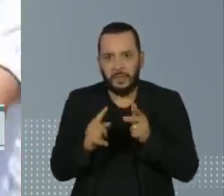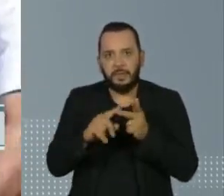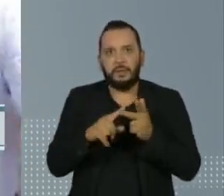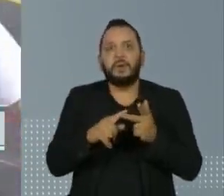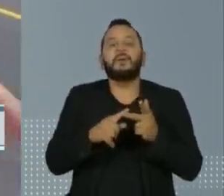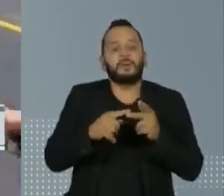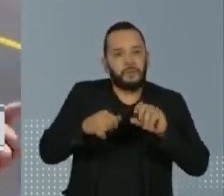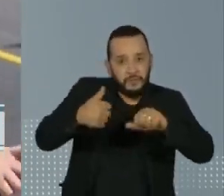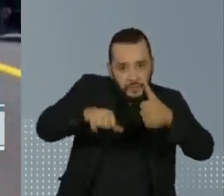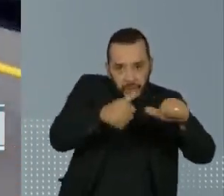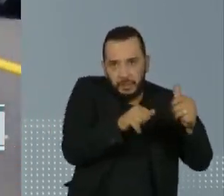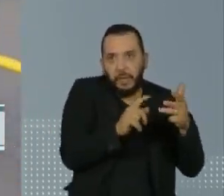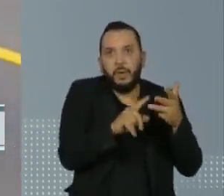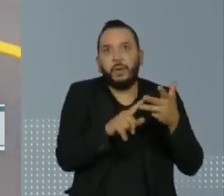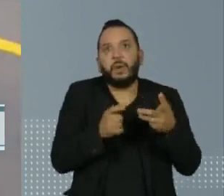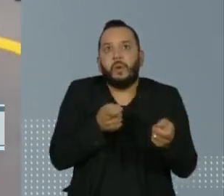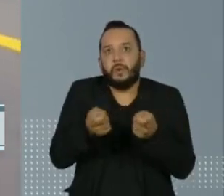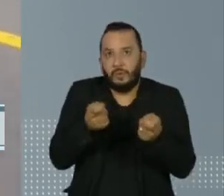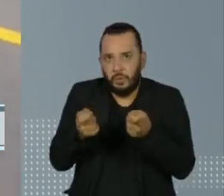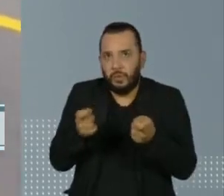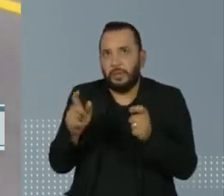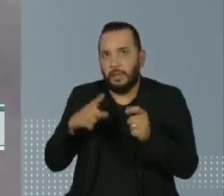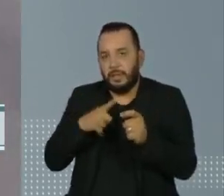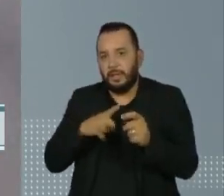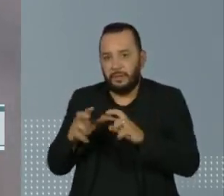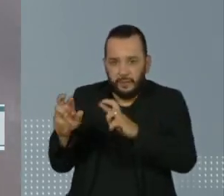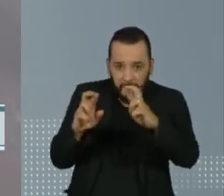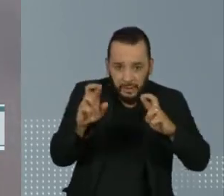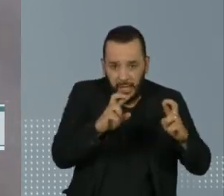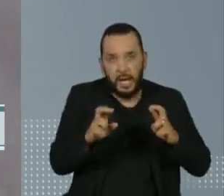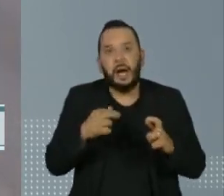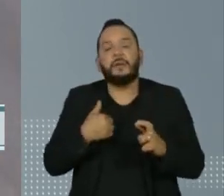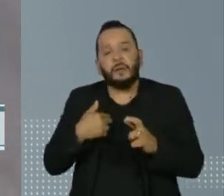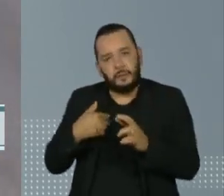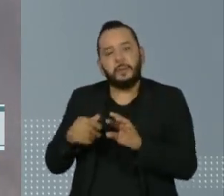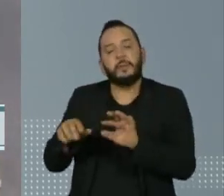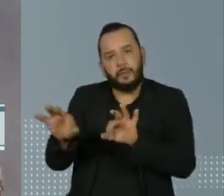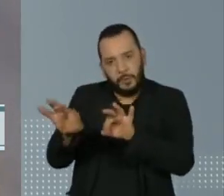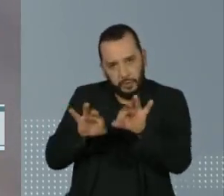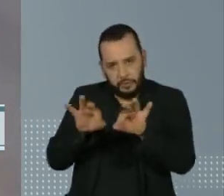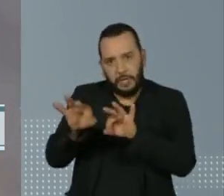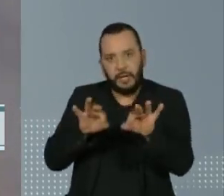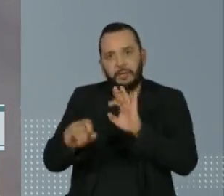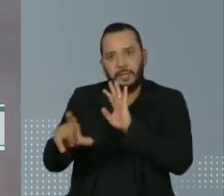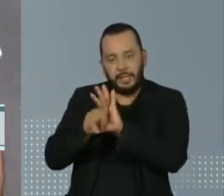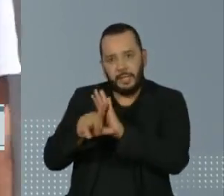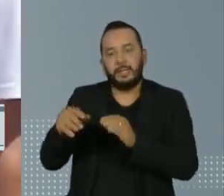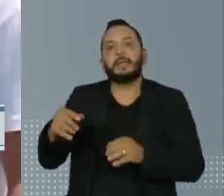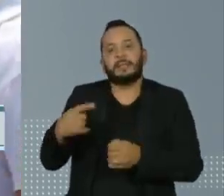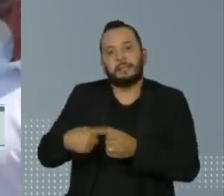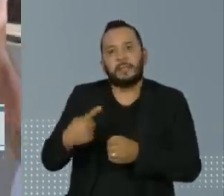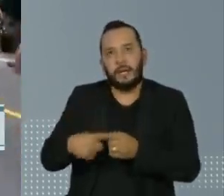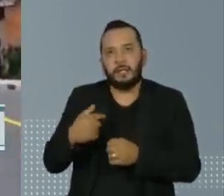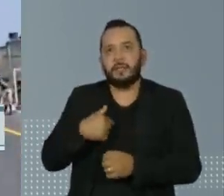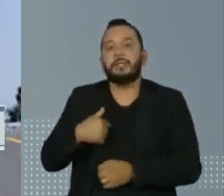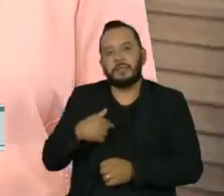responsáveis pela apreciação acompanhamento e fiscalização de projetos de leis da cidade ele deixa viúva e uma filha